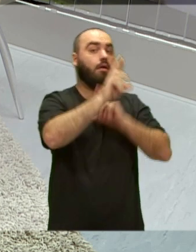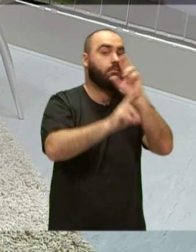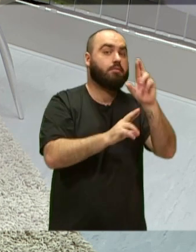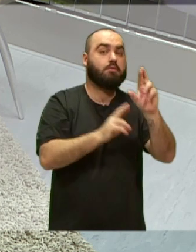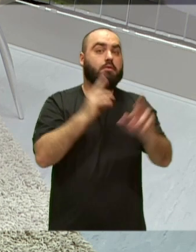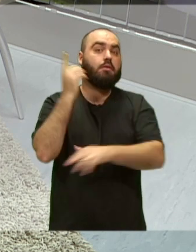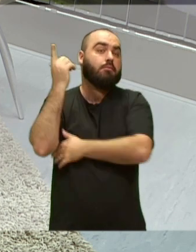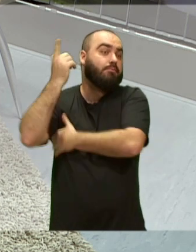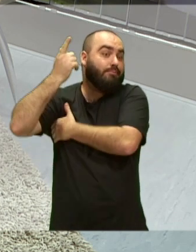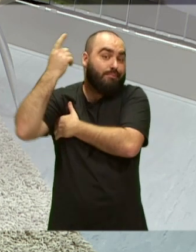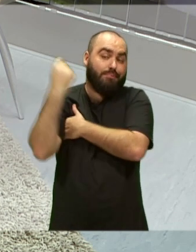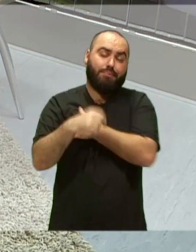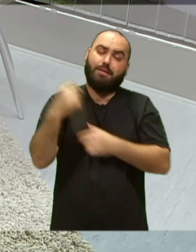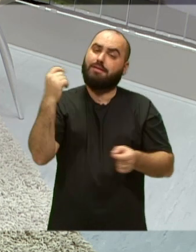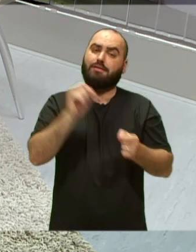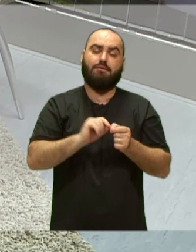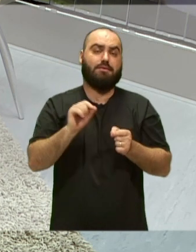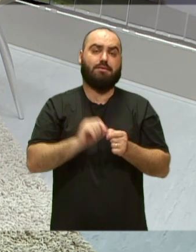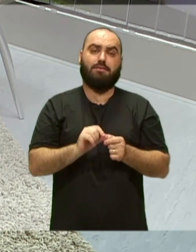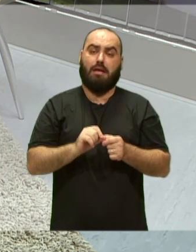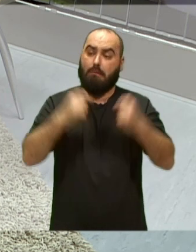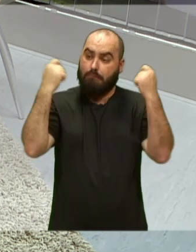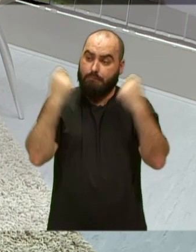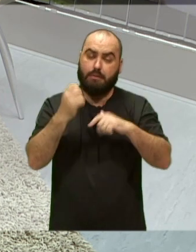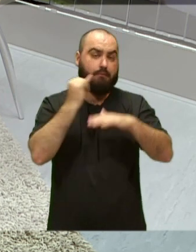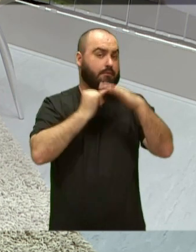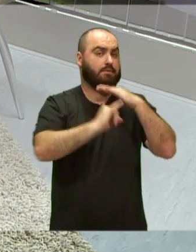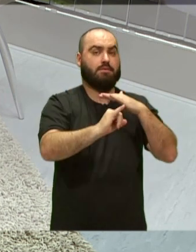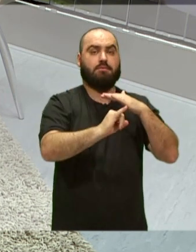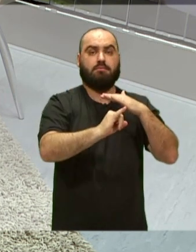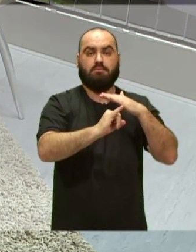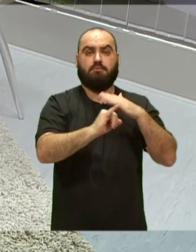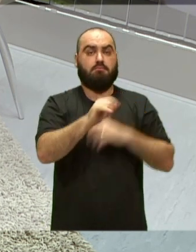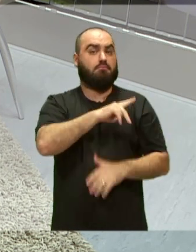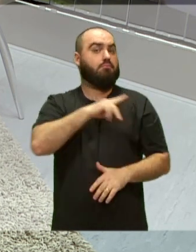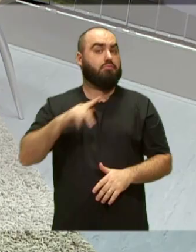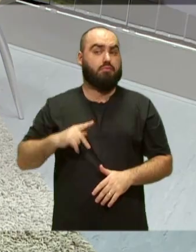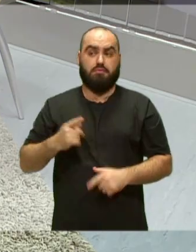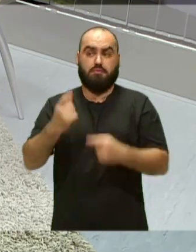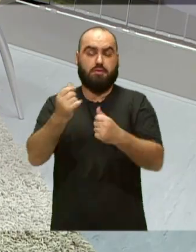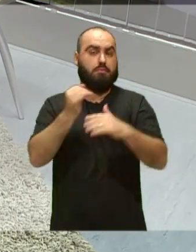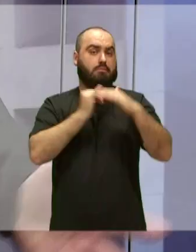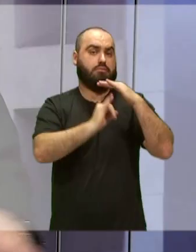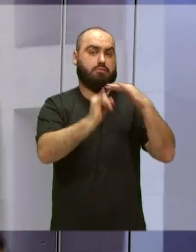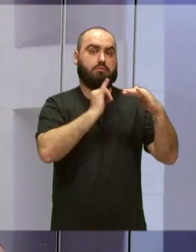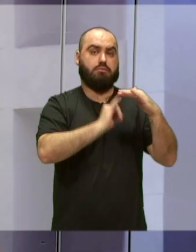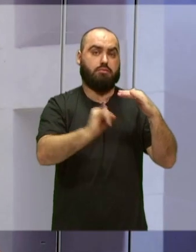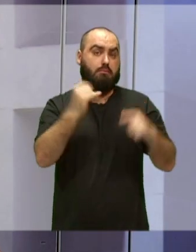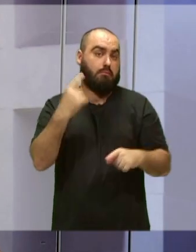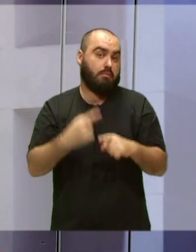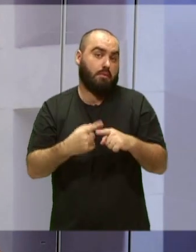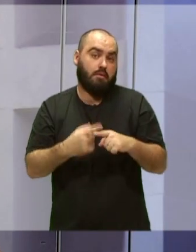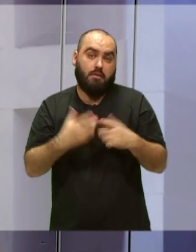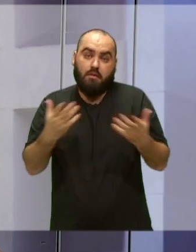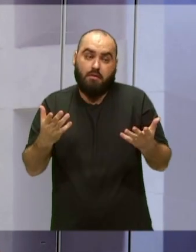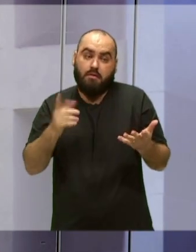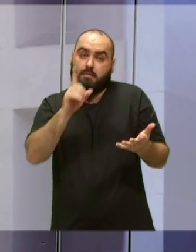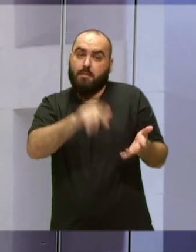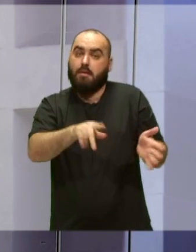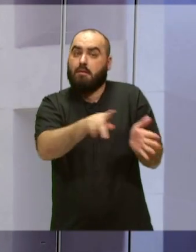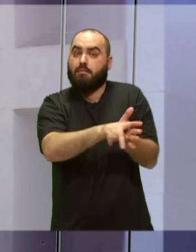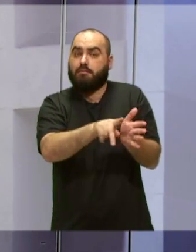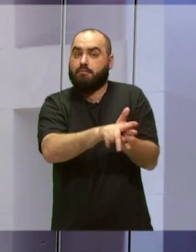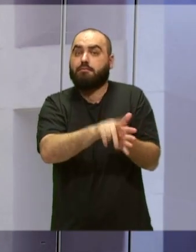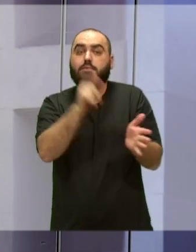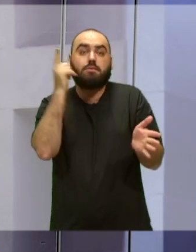gente fugir sabe Maurício ela parte de investimento e os investimentos são públicos por conta da da monta tão tão significativa